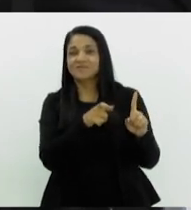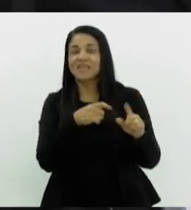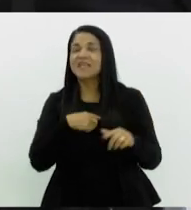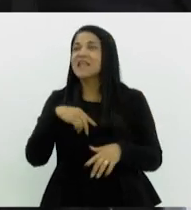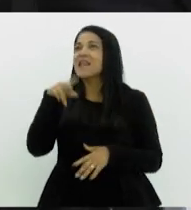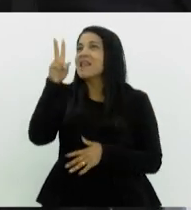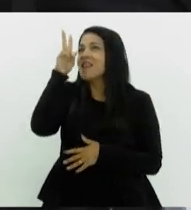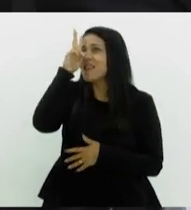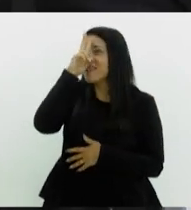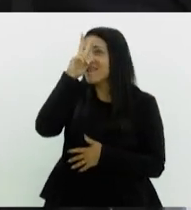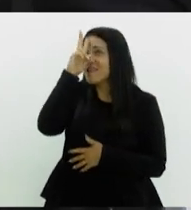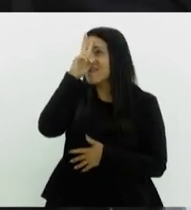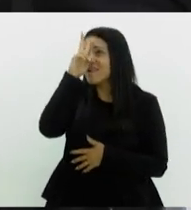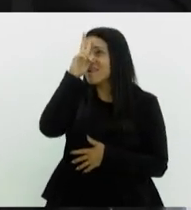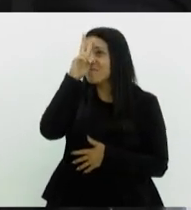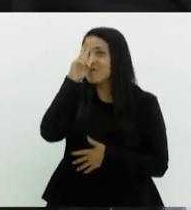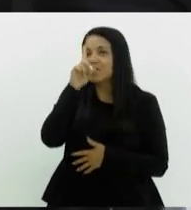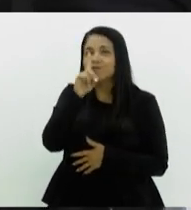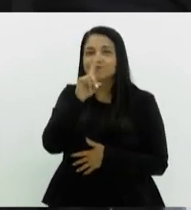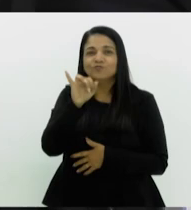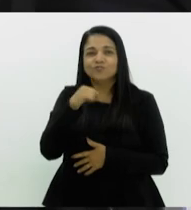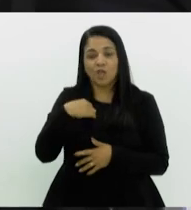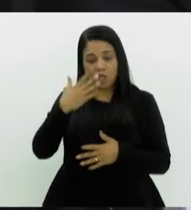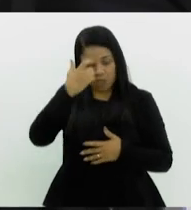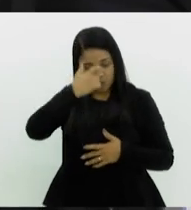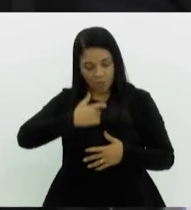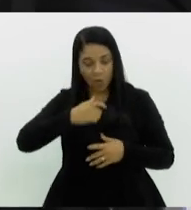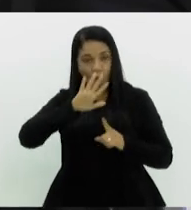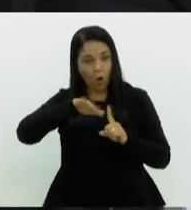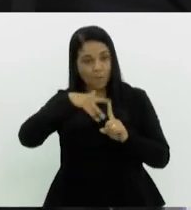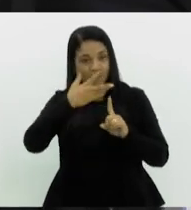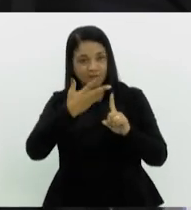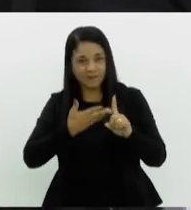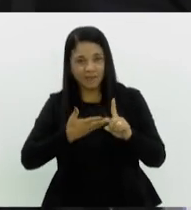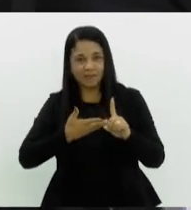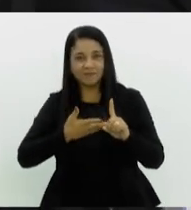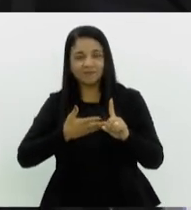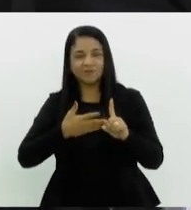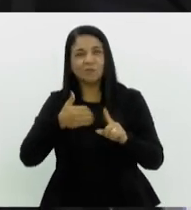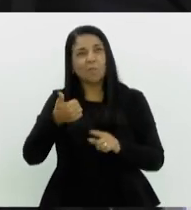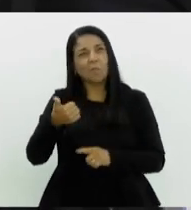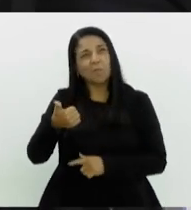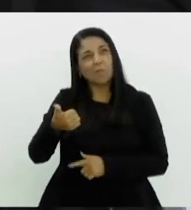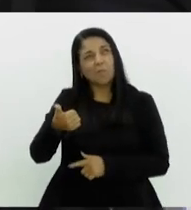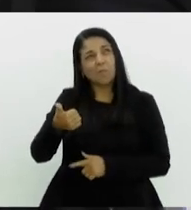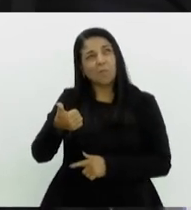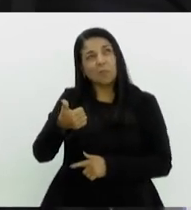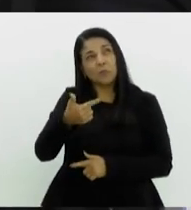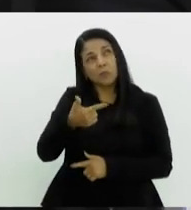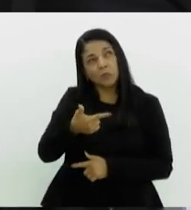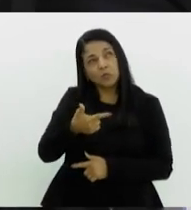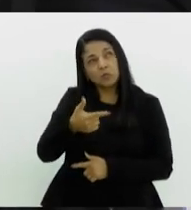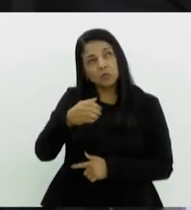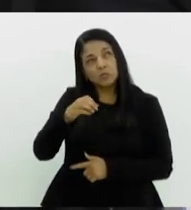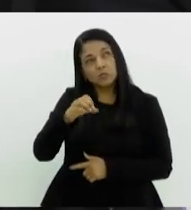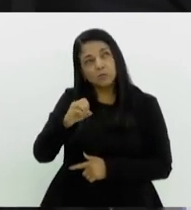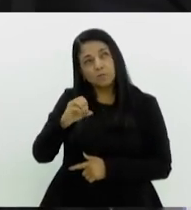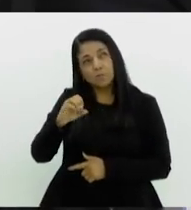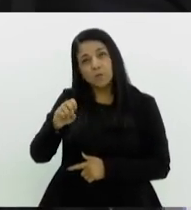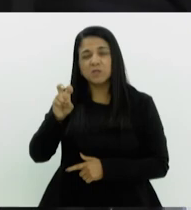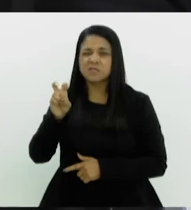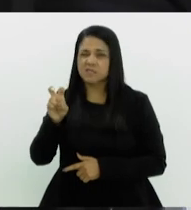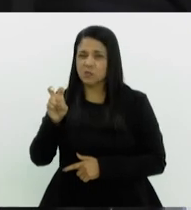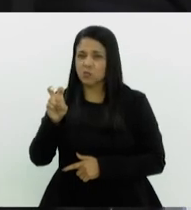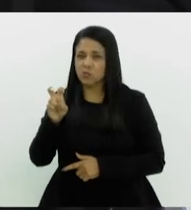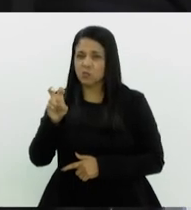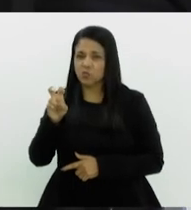lembrar do dia em que fui homenageado, lá nos idos de 2005, se não me